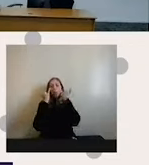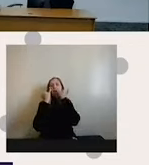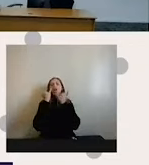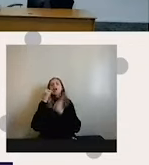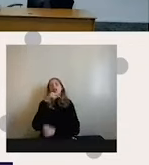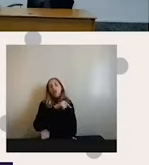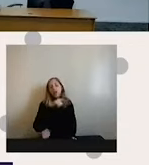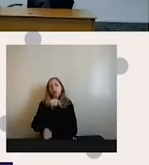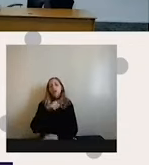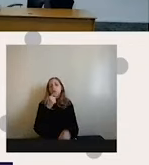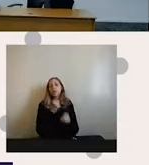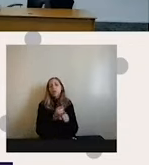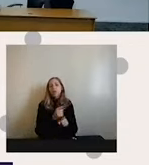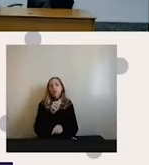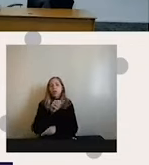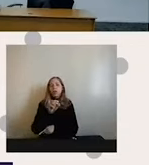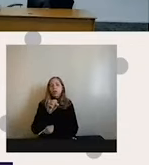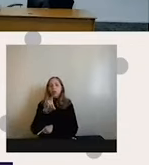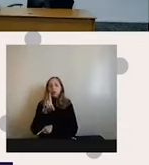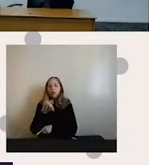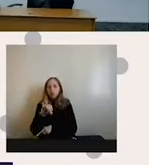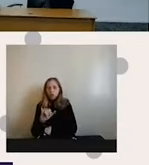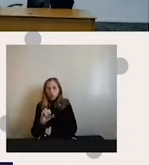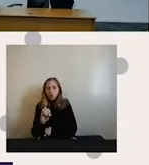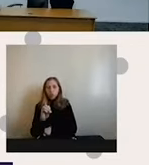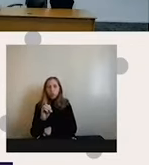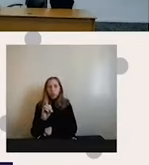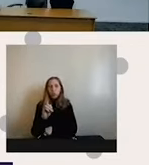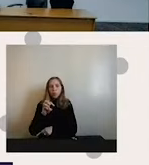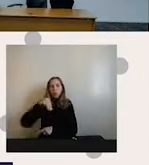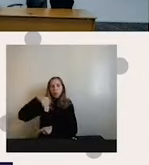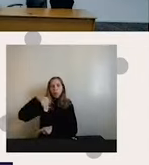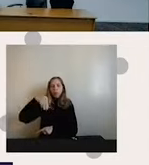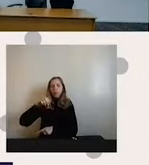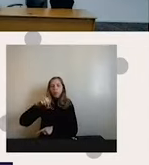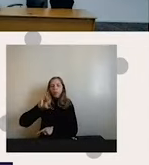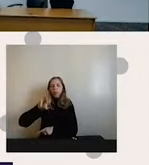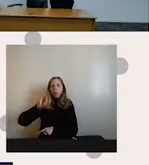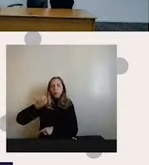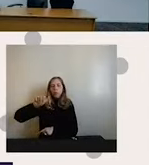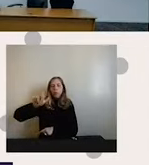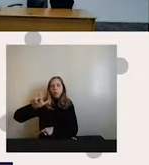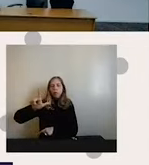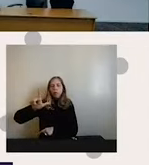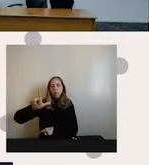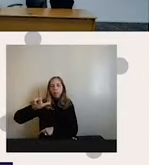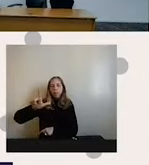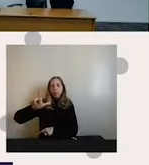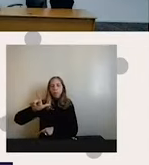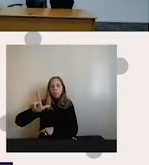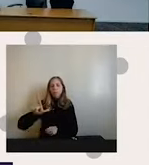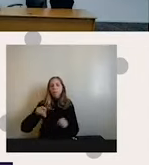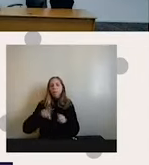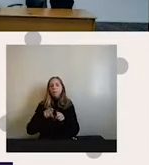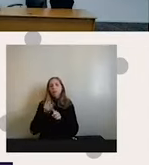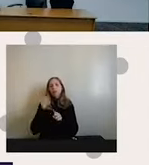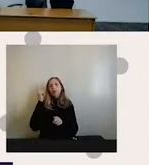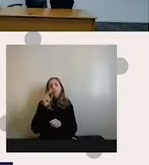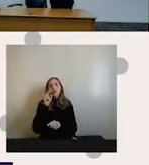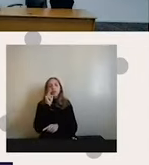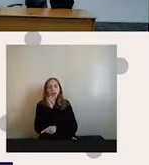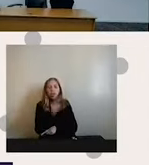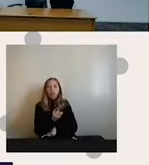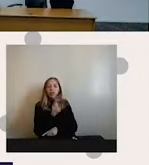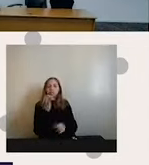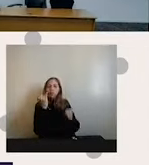Assédio sexual, então, nunca é feito na frente de todo mundo. Para ele chegar a ter essa informação, praticamente ele